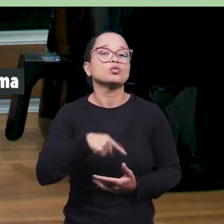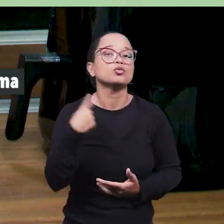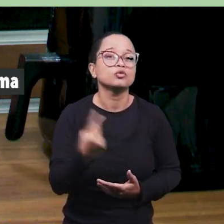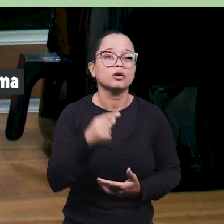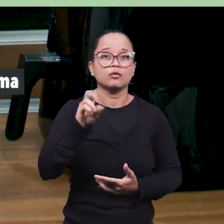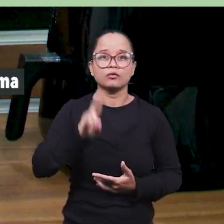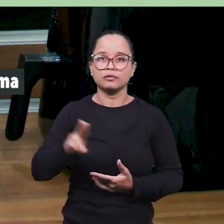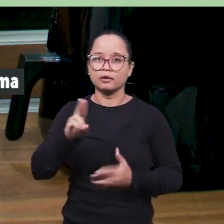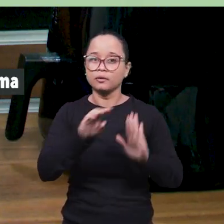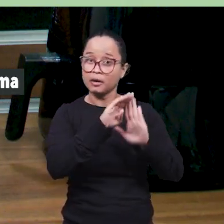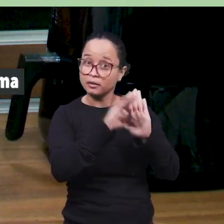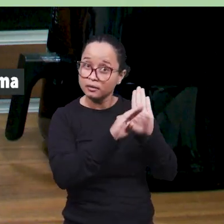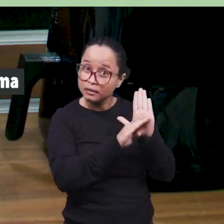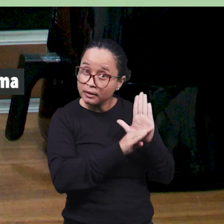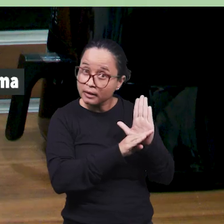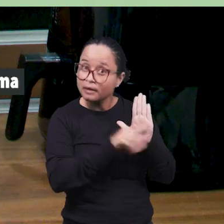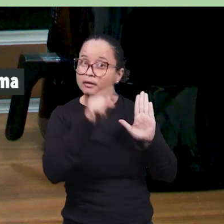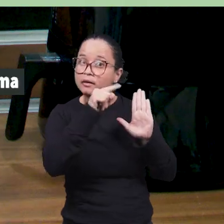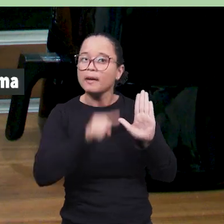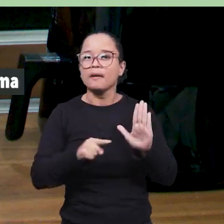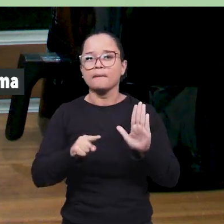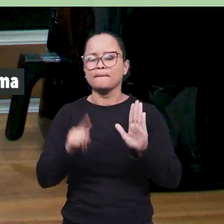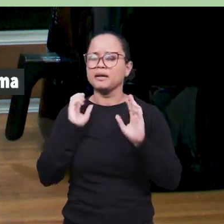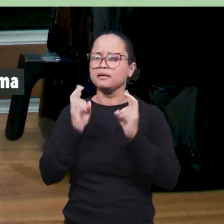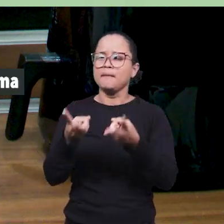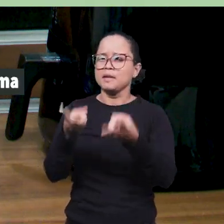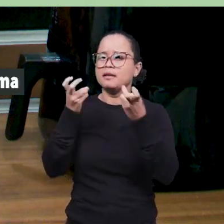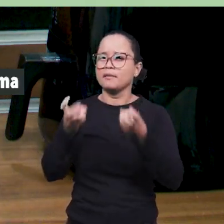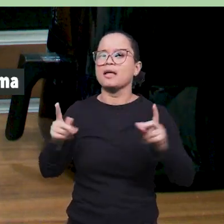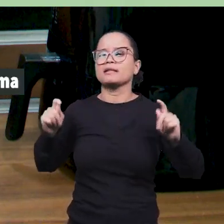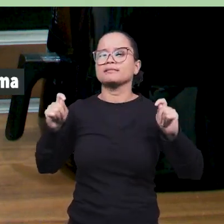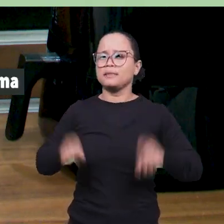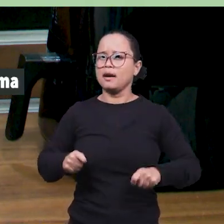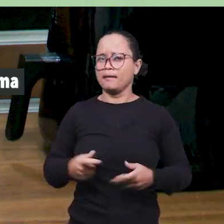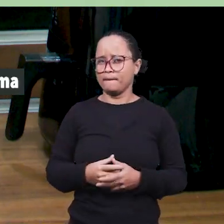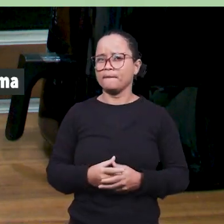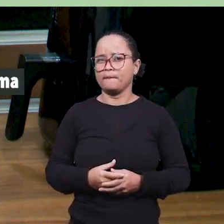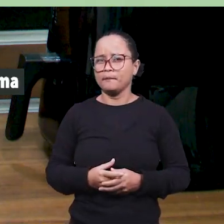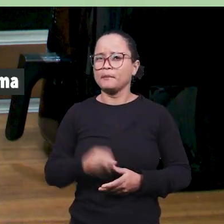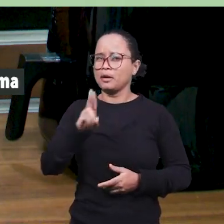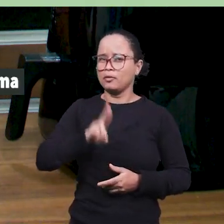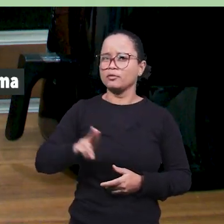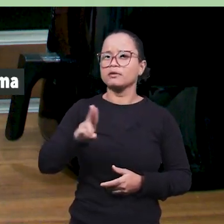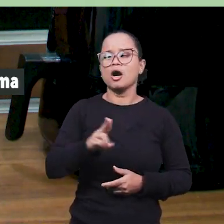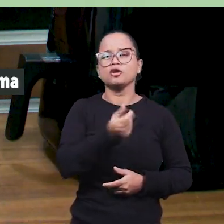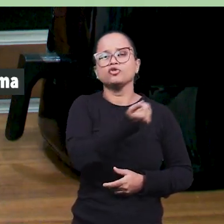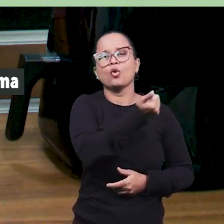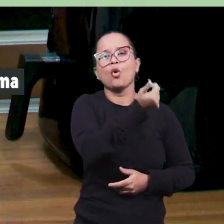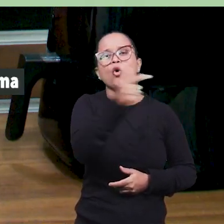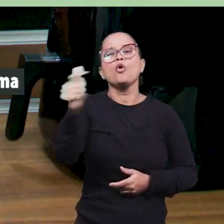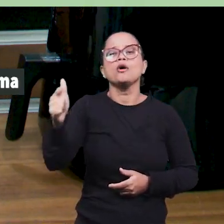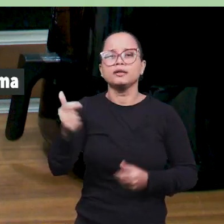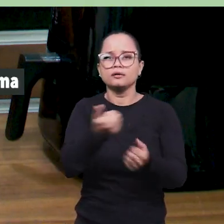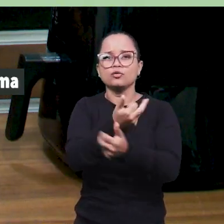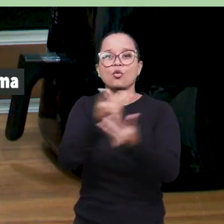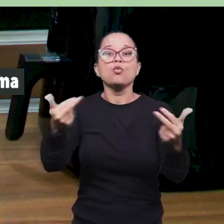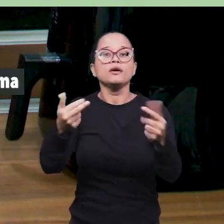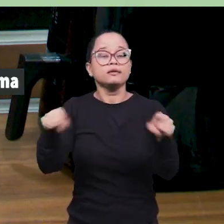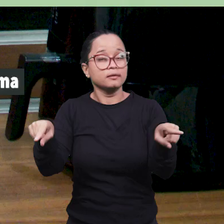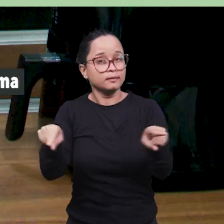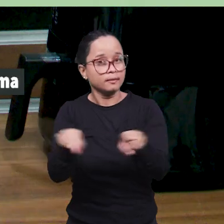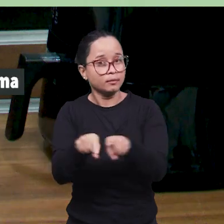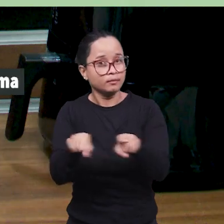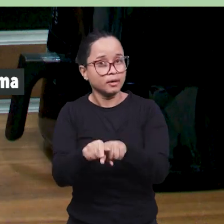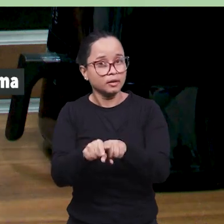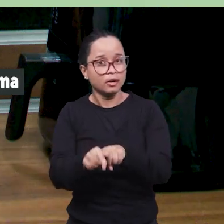usando para essa receita, mas observem que dá para fazer um tanto de coisas com um